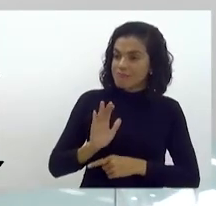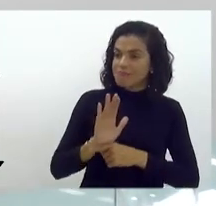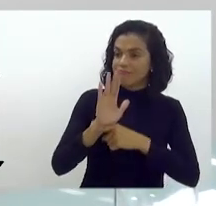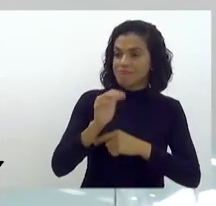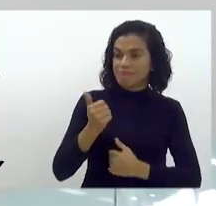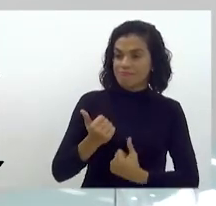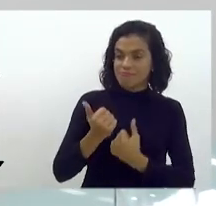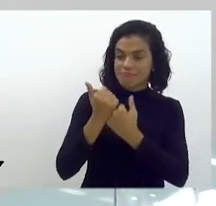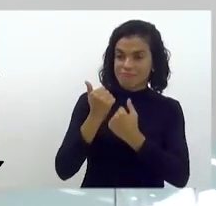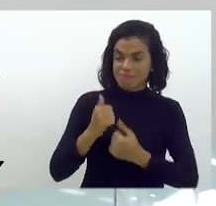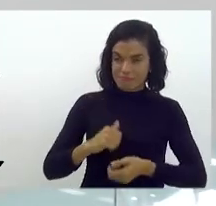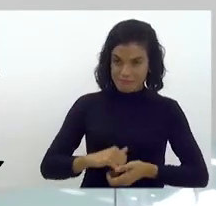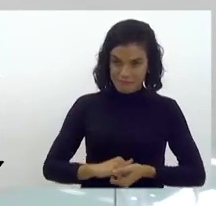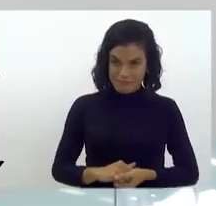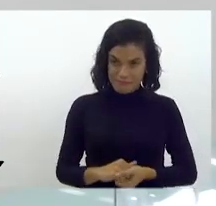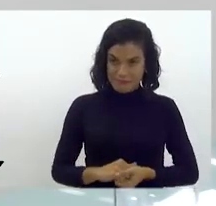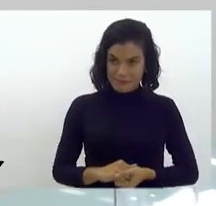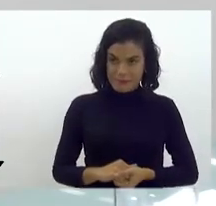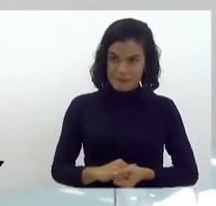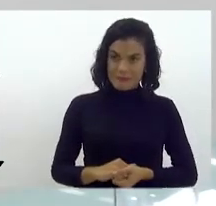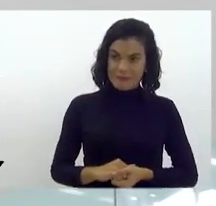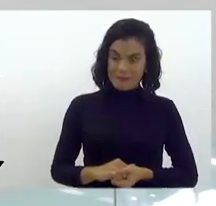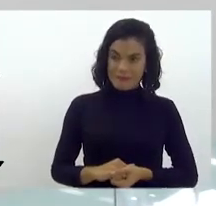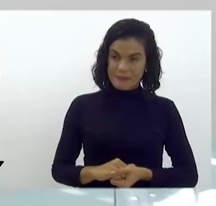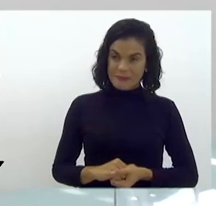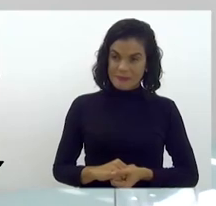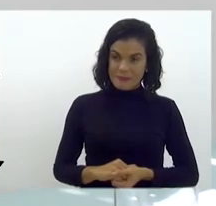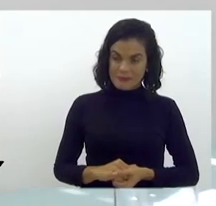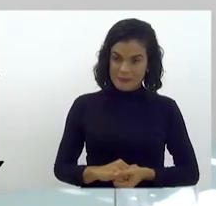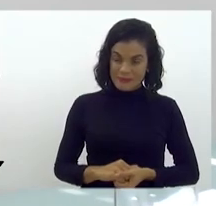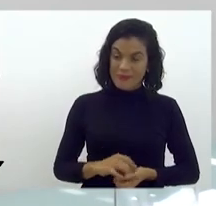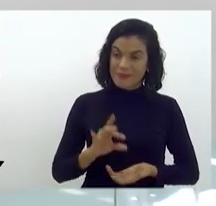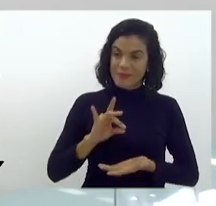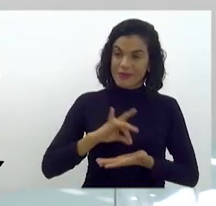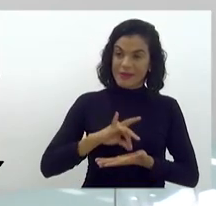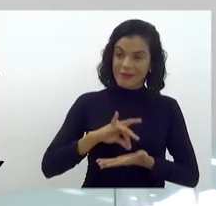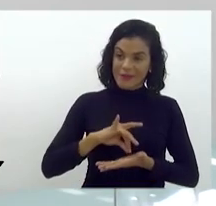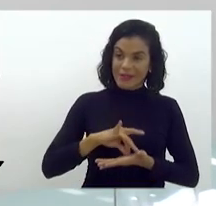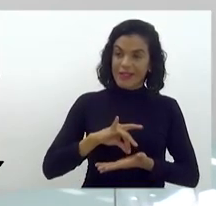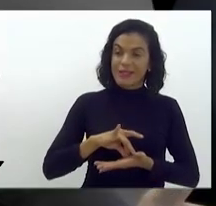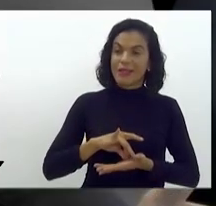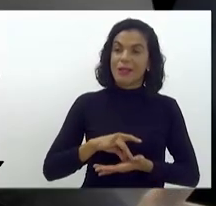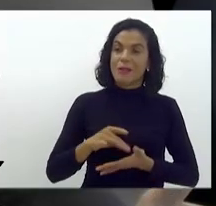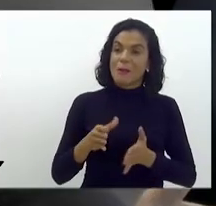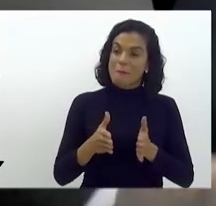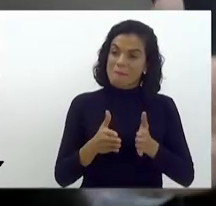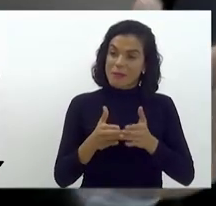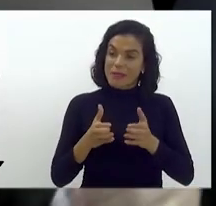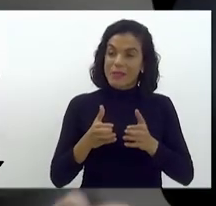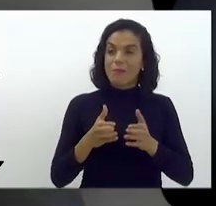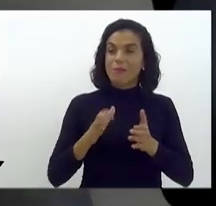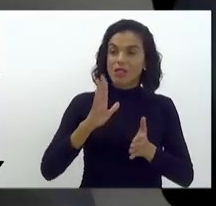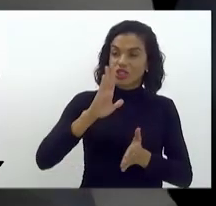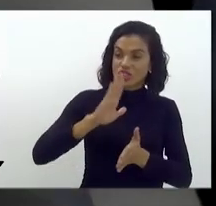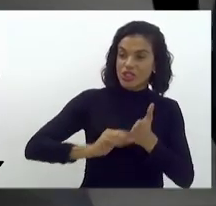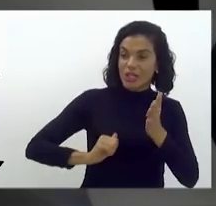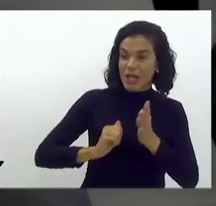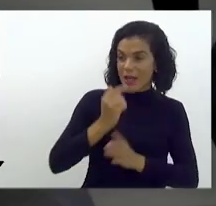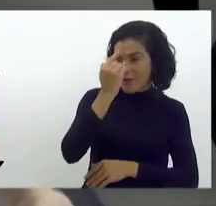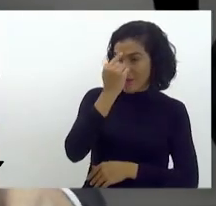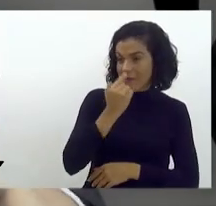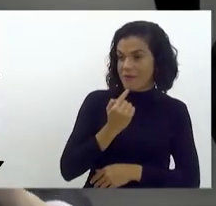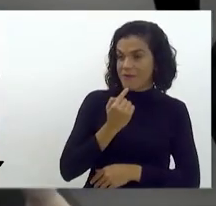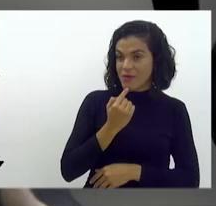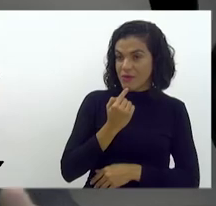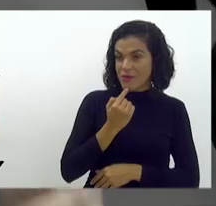nessa dos provedores com os provedores verdade assim até a questão de pedir para tirar o perfil do ar que eu ver aqui como uma sugestão